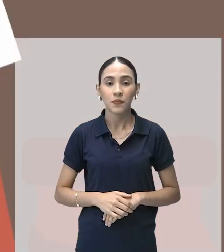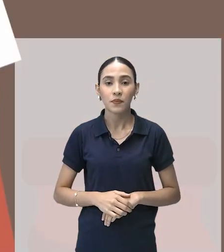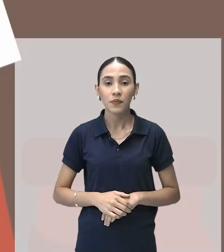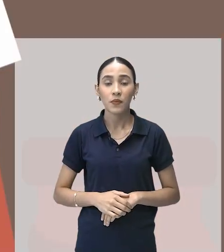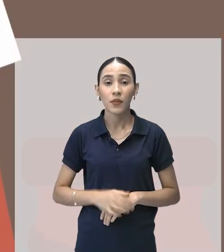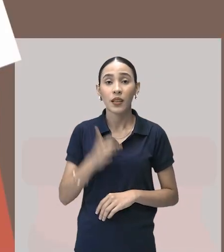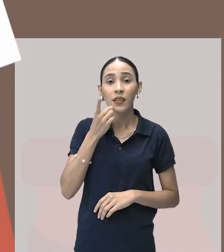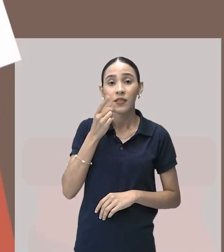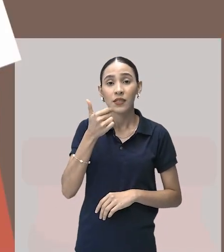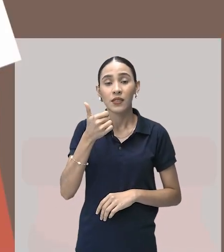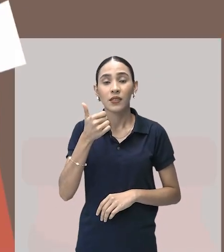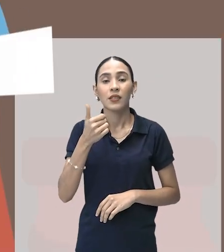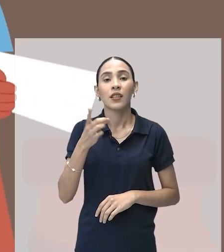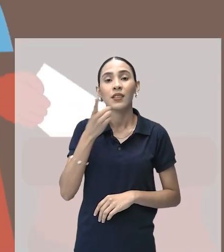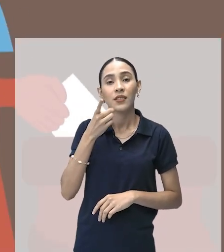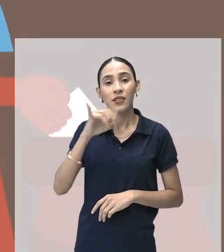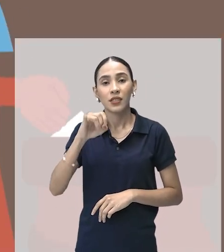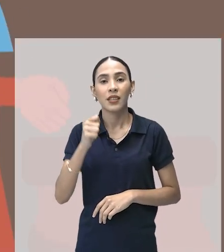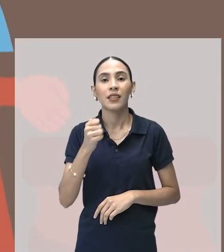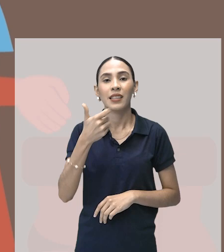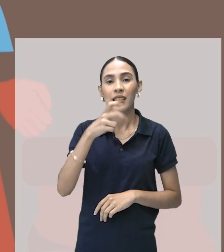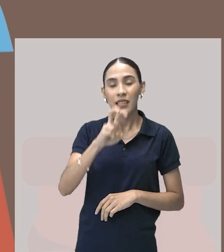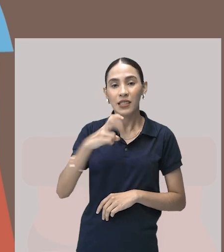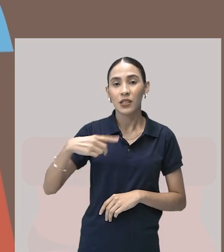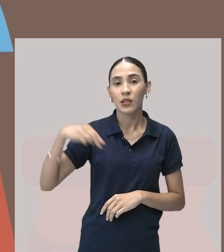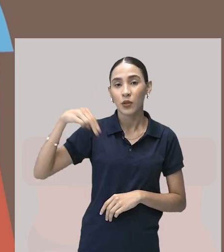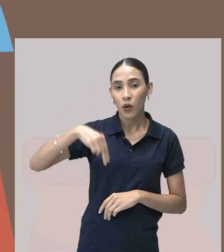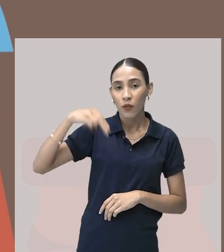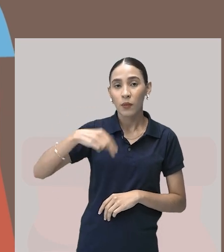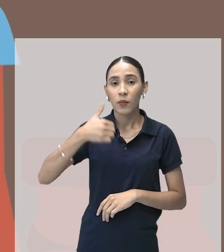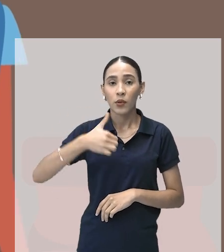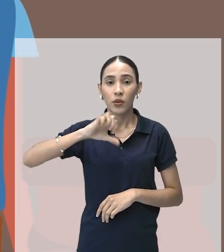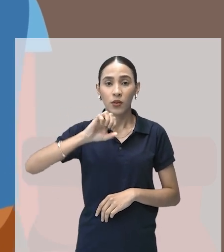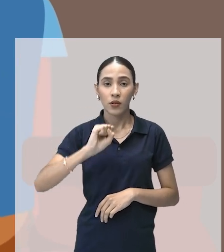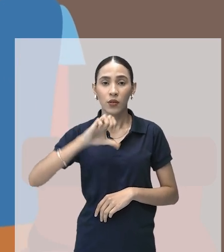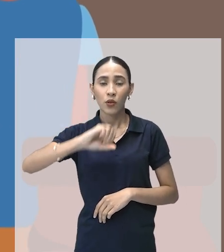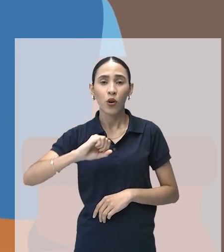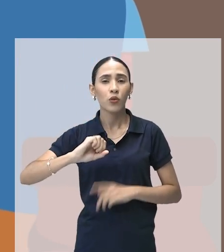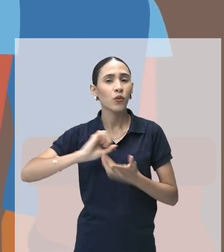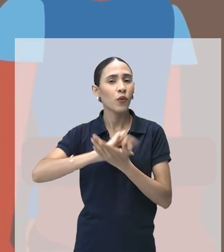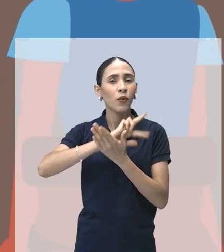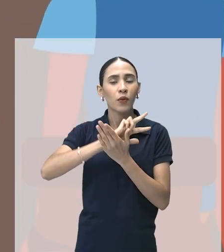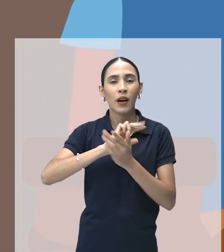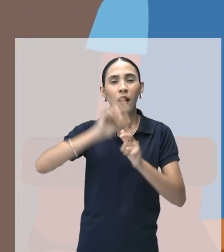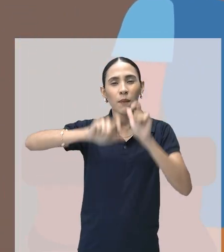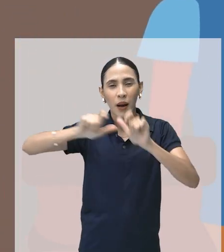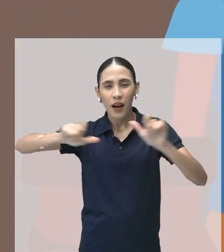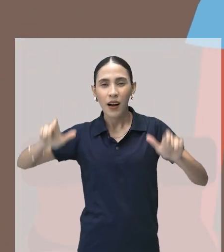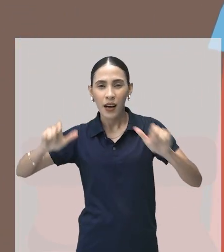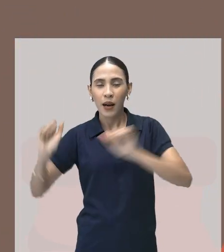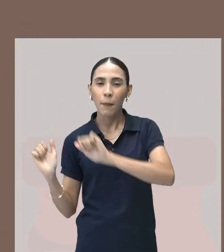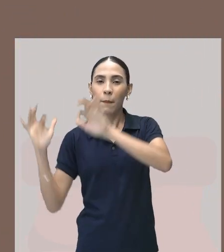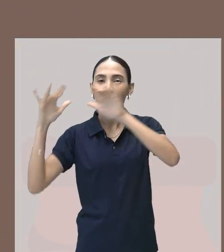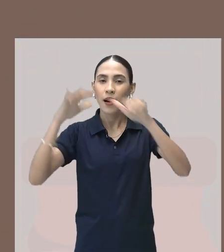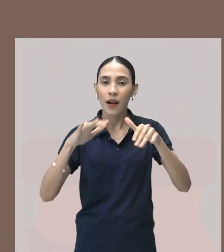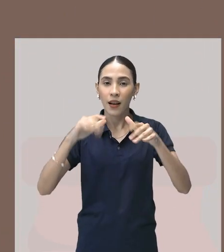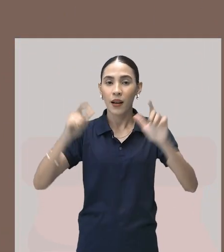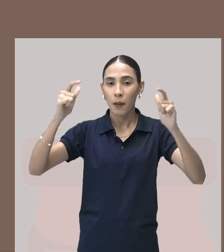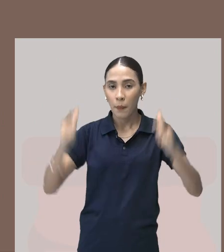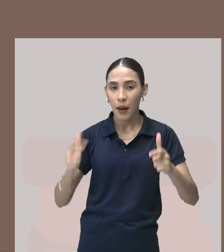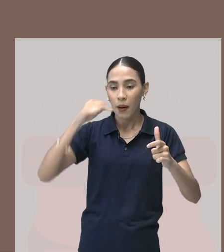No dia 15 de novembro de 1989, milhões de brasileiros foram às urnas para escolher seu